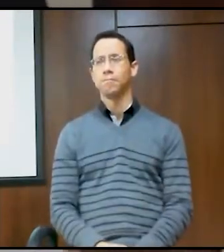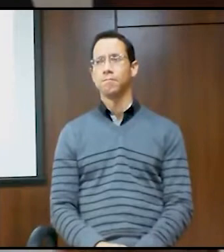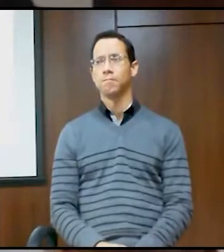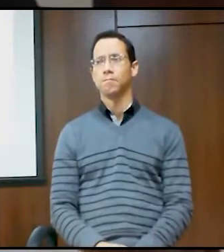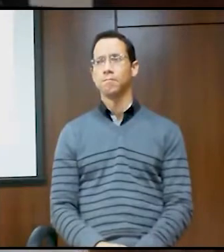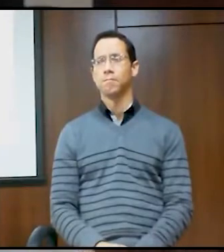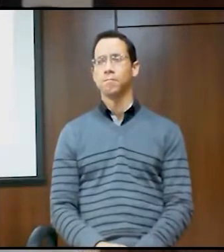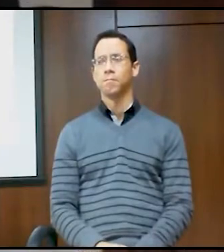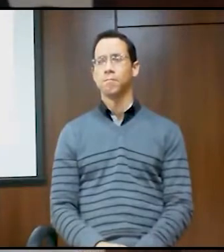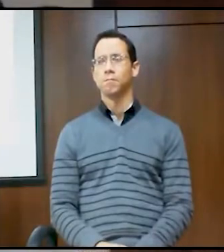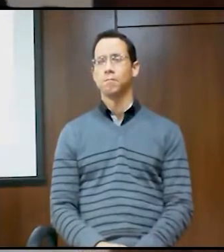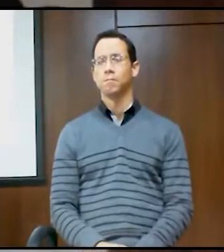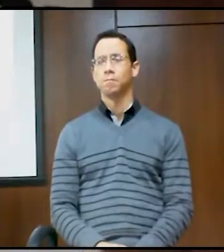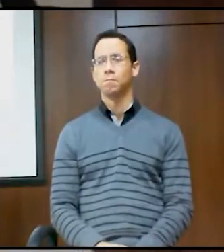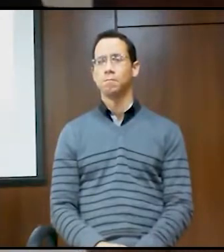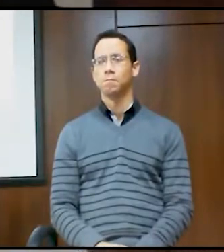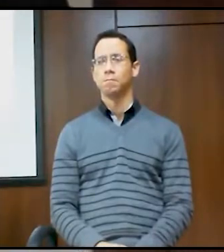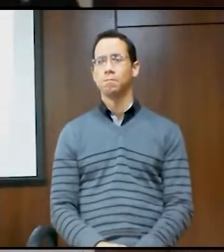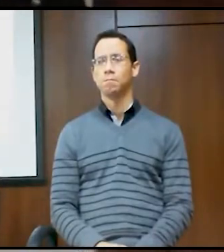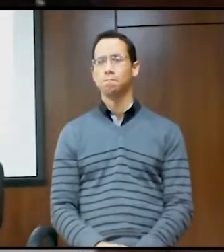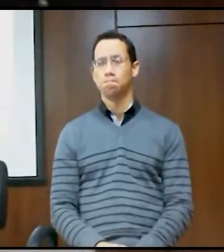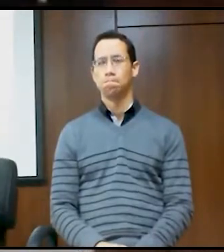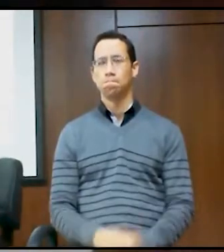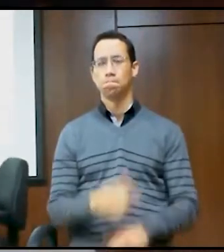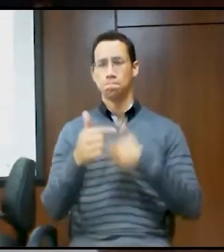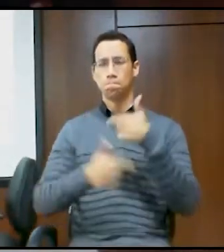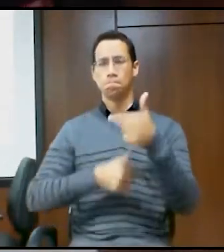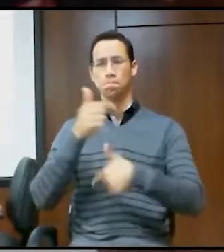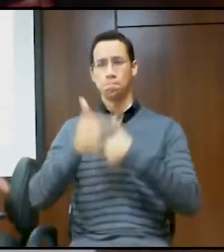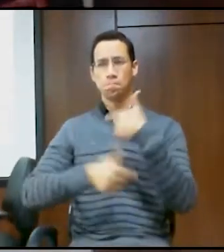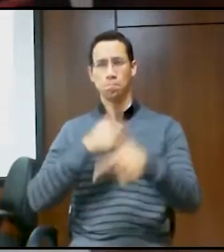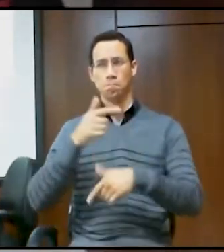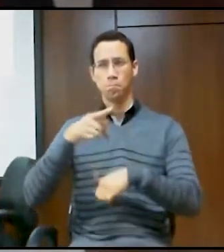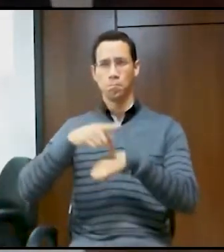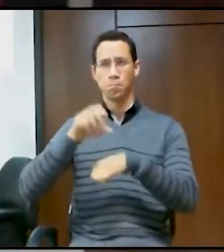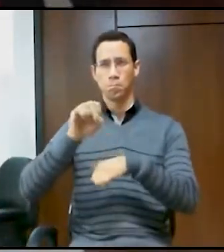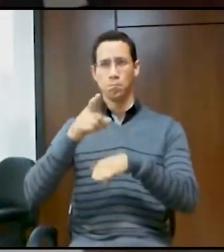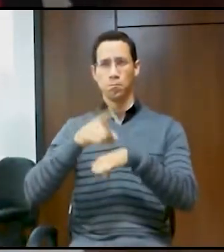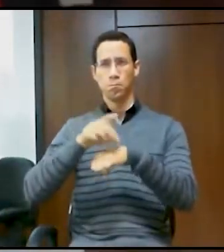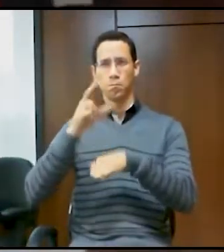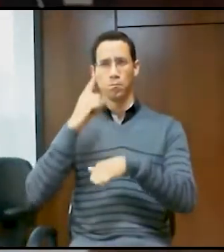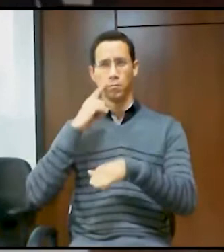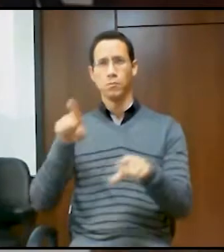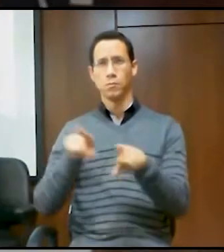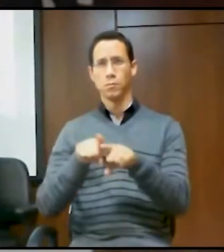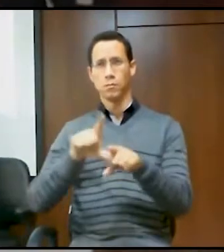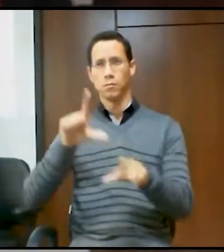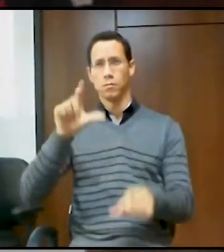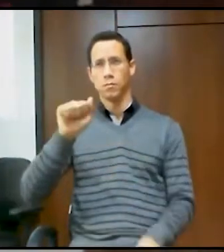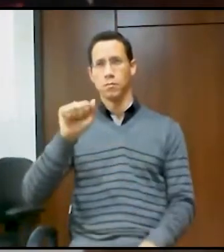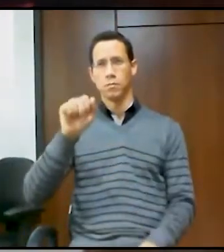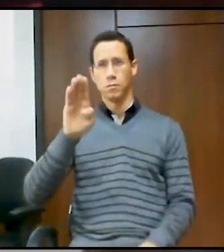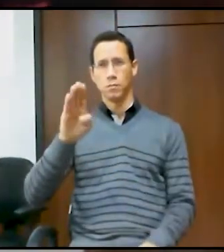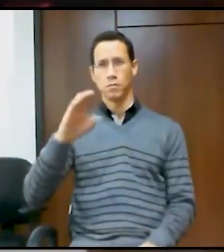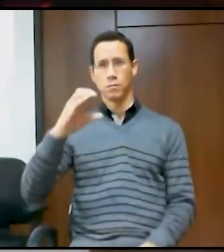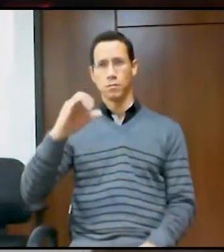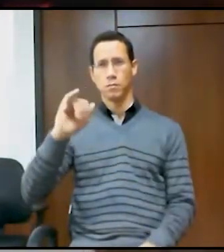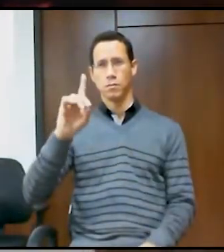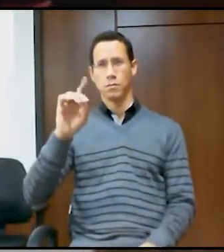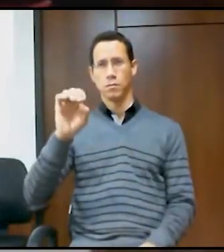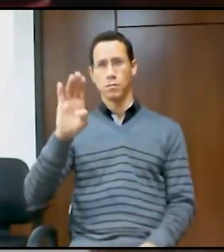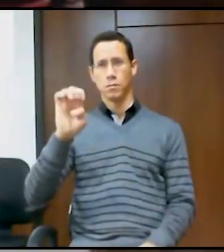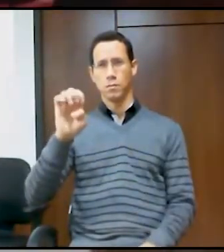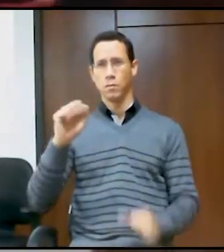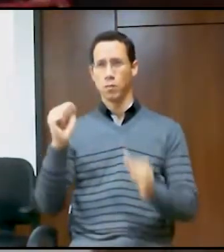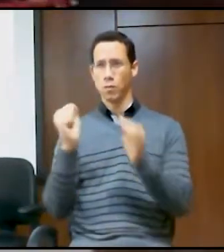Bom, o meu trabalho no pós-doc, eu também sou do Lab Cidade, junto com a Paula Santoro,